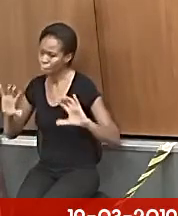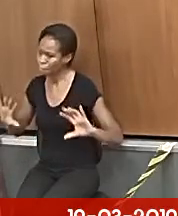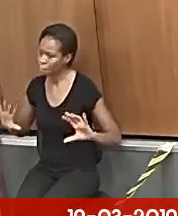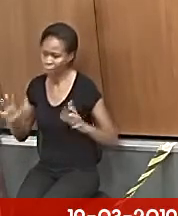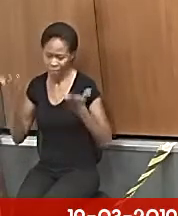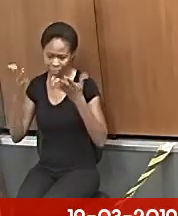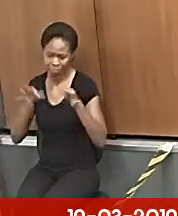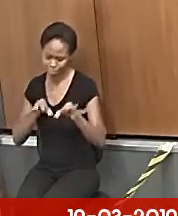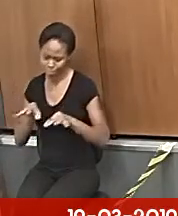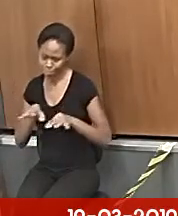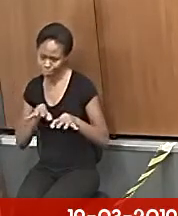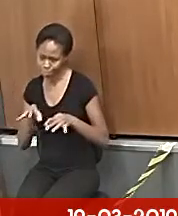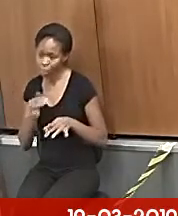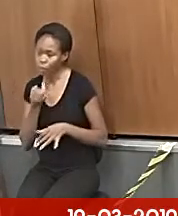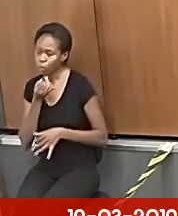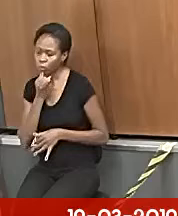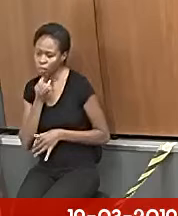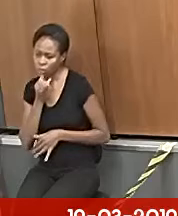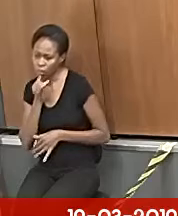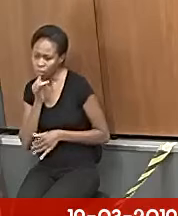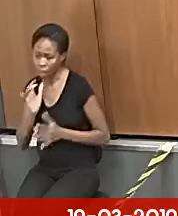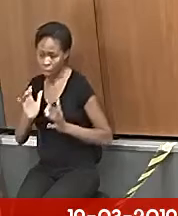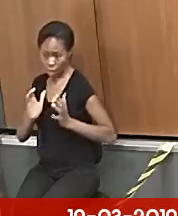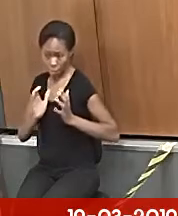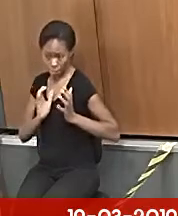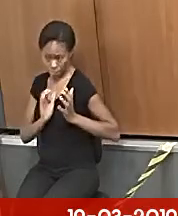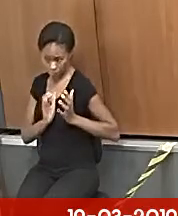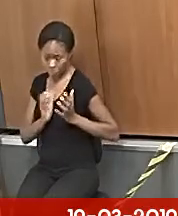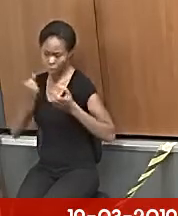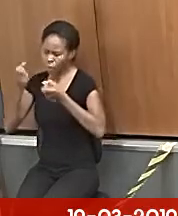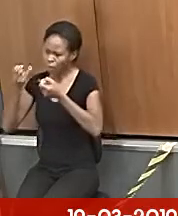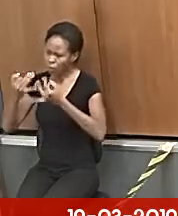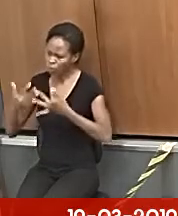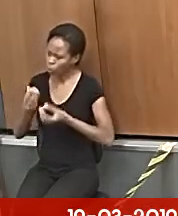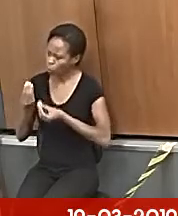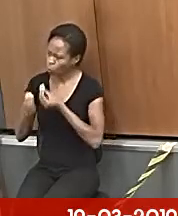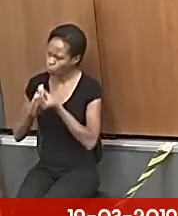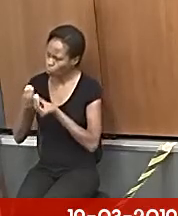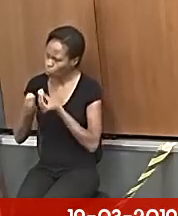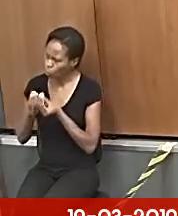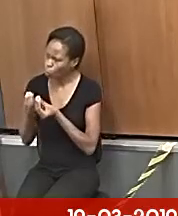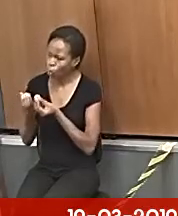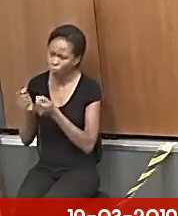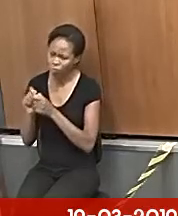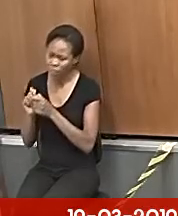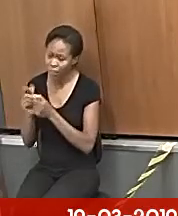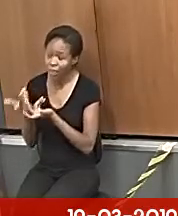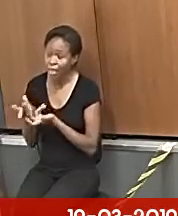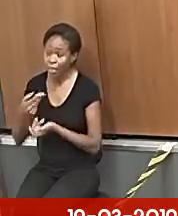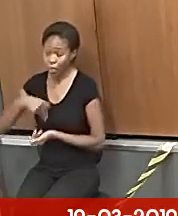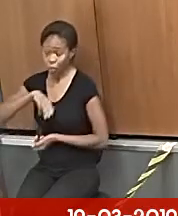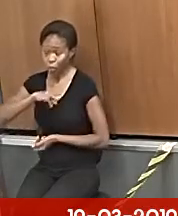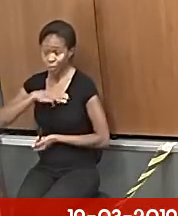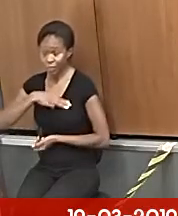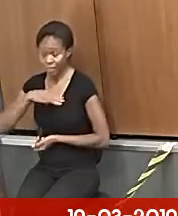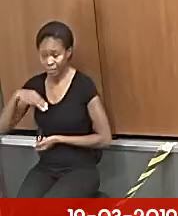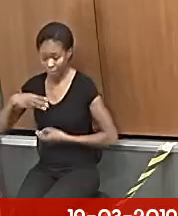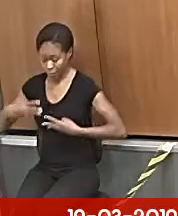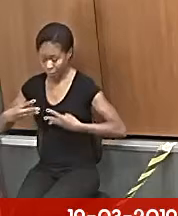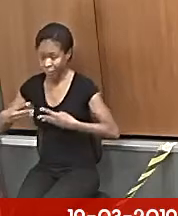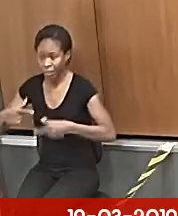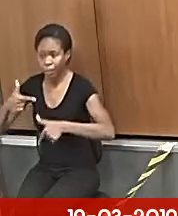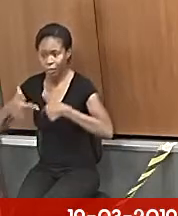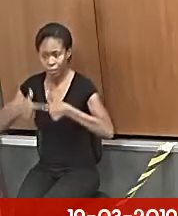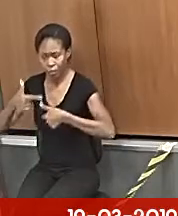exemplo apae nos dá aqui o caminho que ela tem para que o ministério do trabalho possa aproveitar ainda mais os alunos da apae